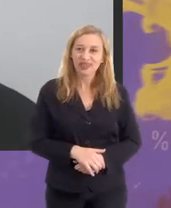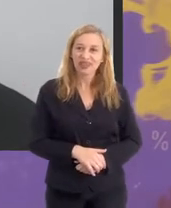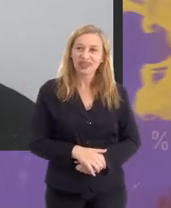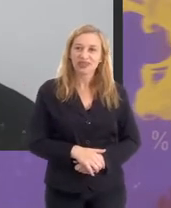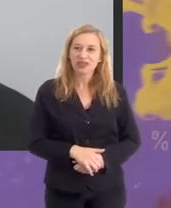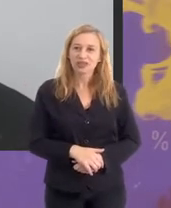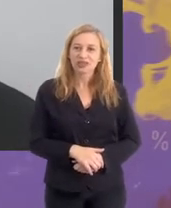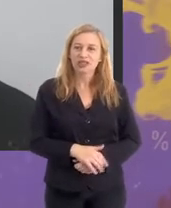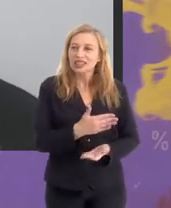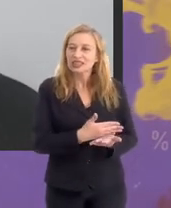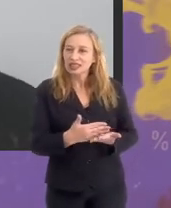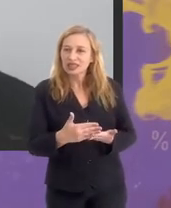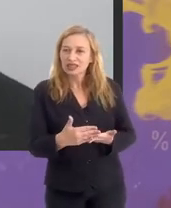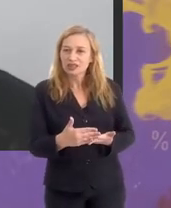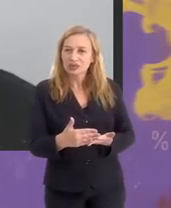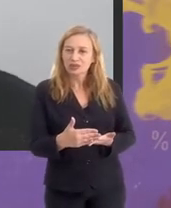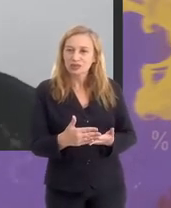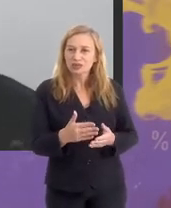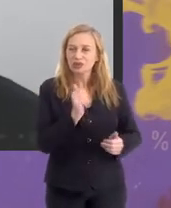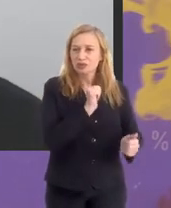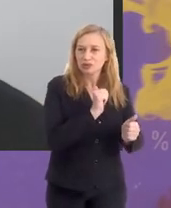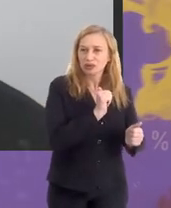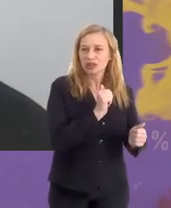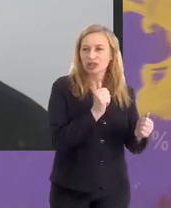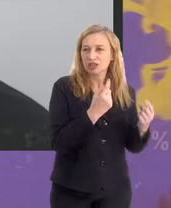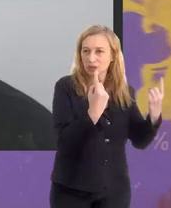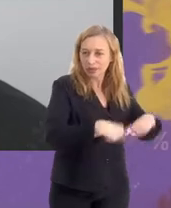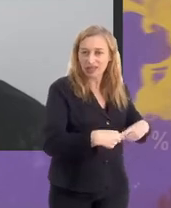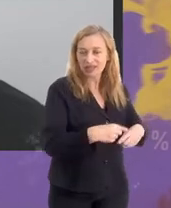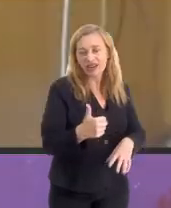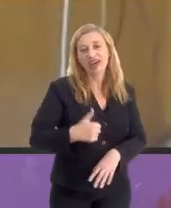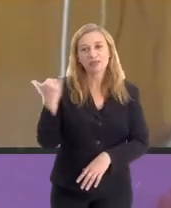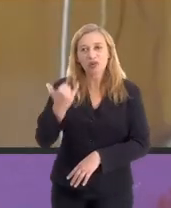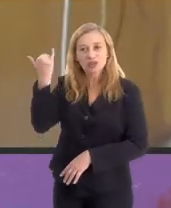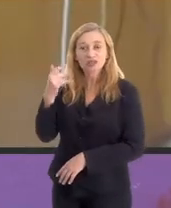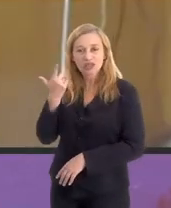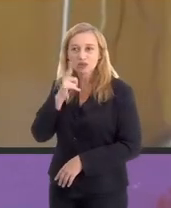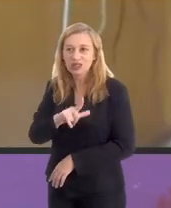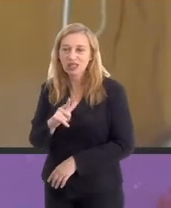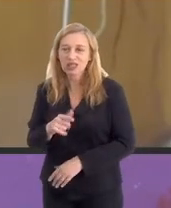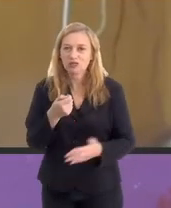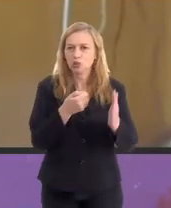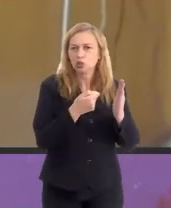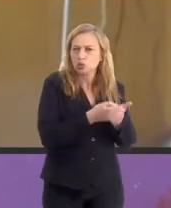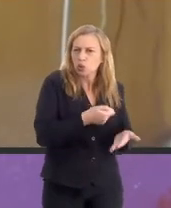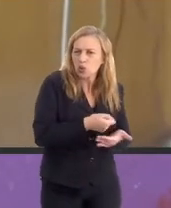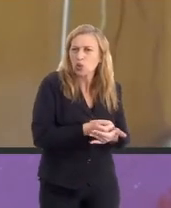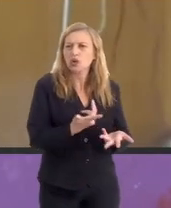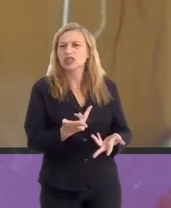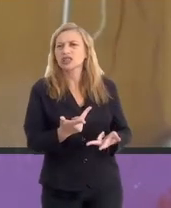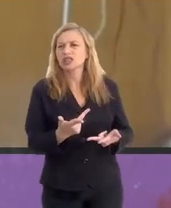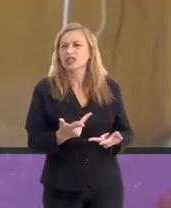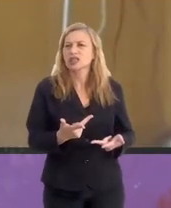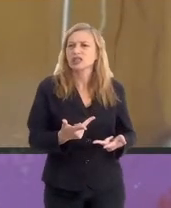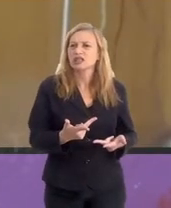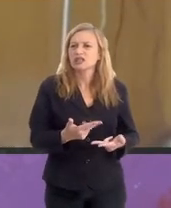assim eu tenho uma teoria sobre o jogo de estreia fui para mim sempre importante você ganhar na estreia um Pokémon competição de alto nível de exigência